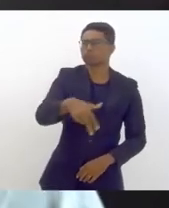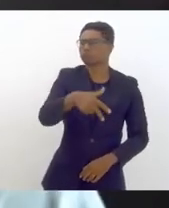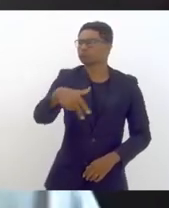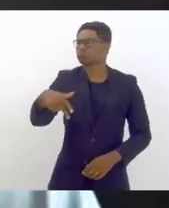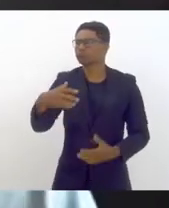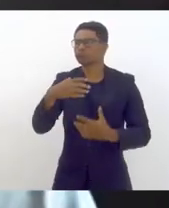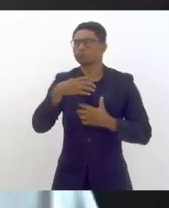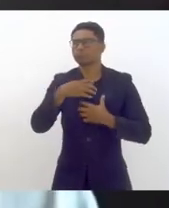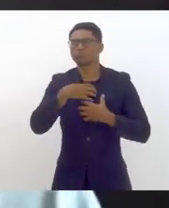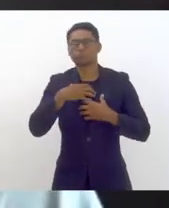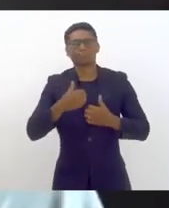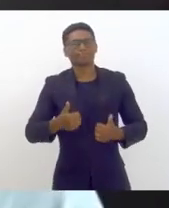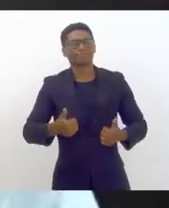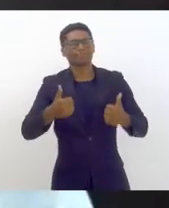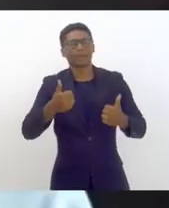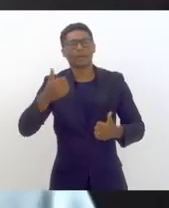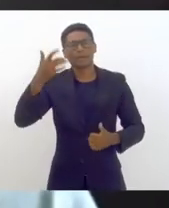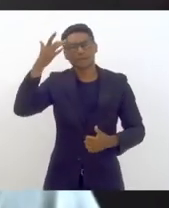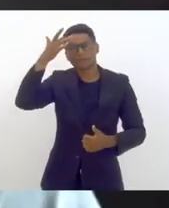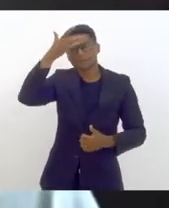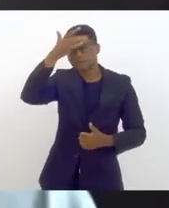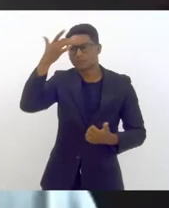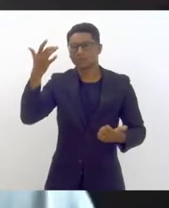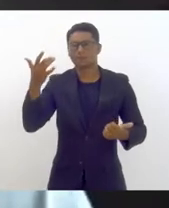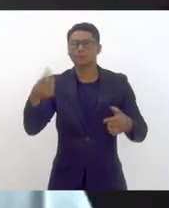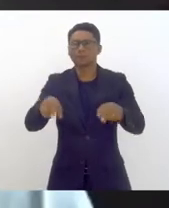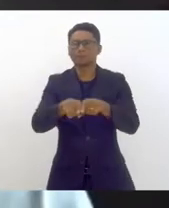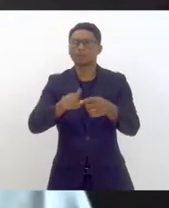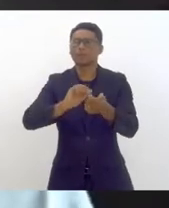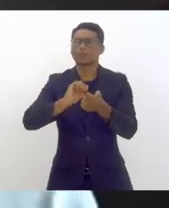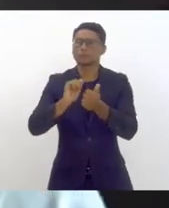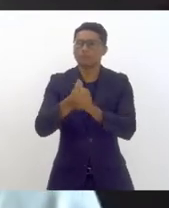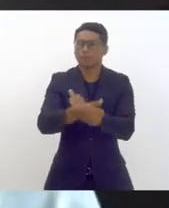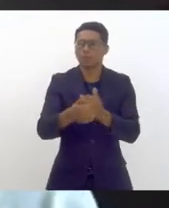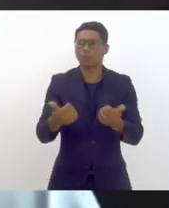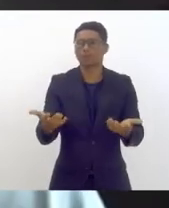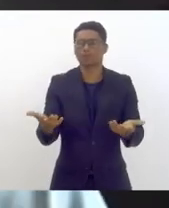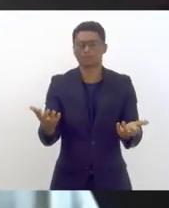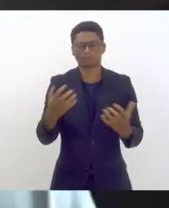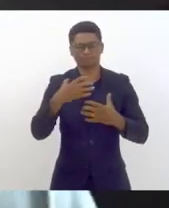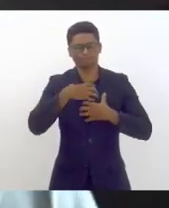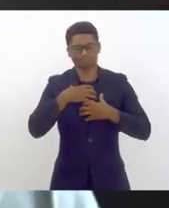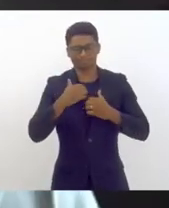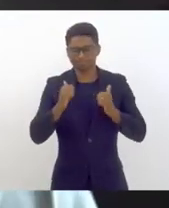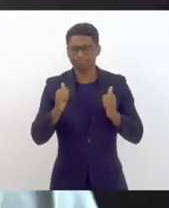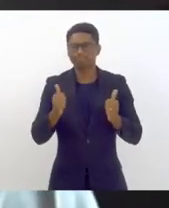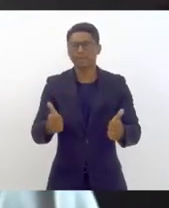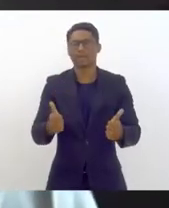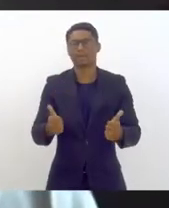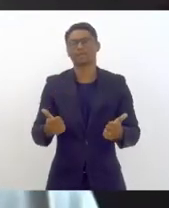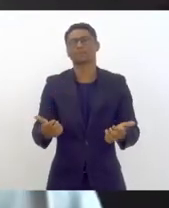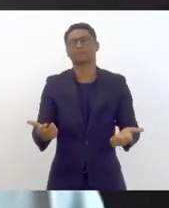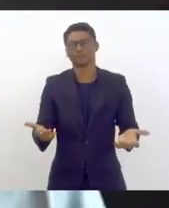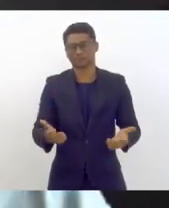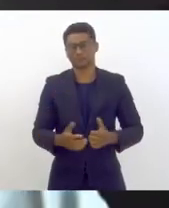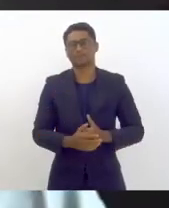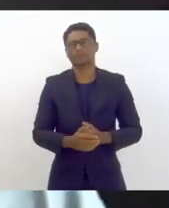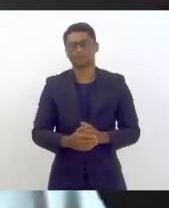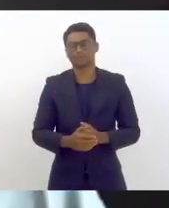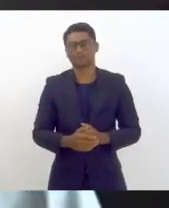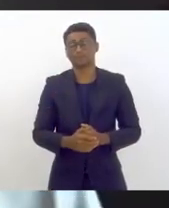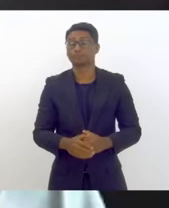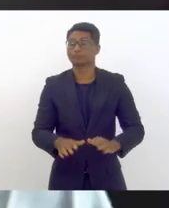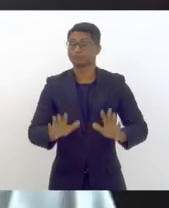buscar esses espaços para a contemplação, para a prática de esportes, para o seu bem-estar físico e mental, como eu disse antes. Ocorre